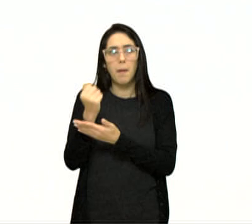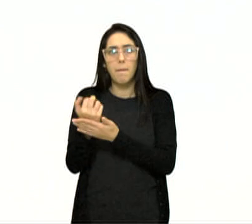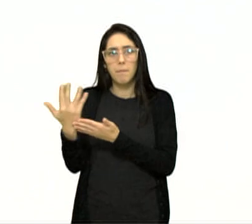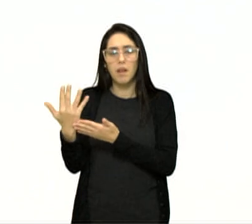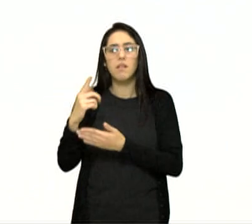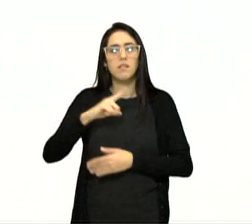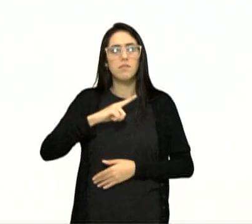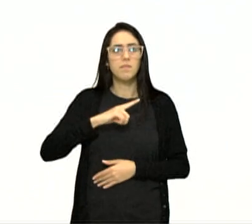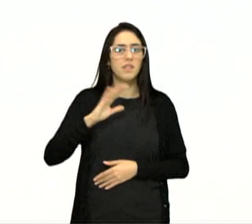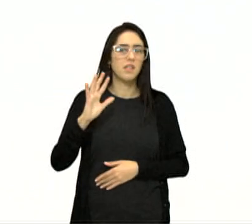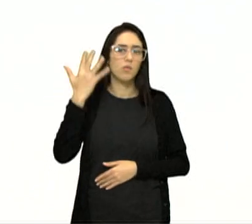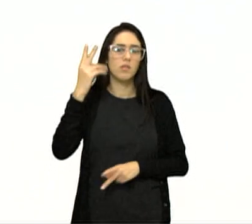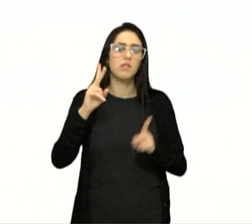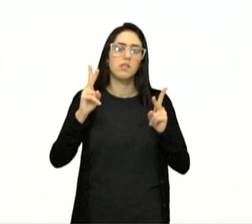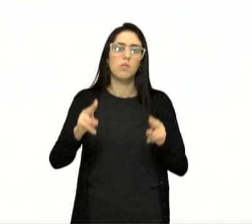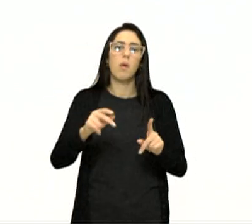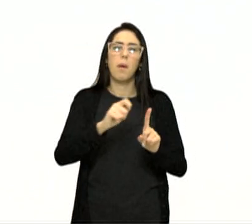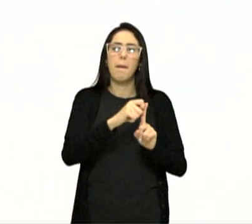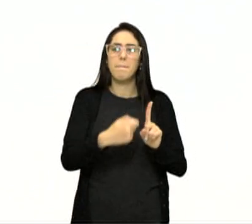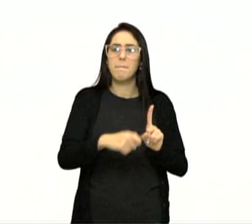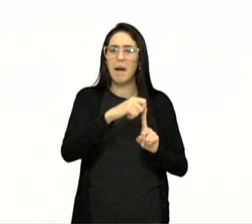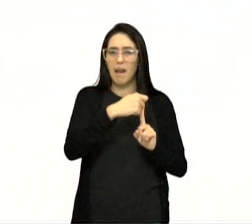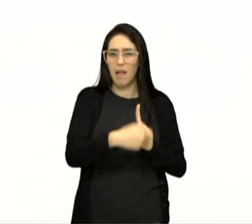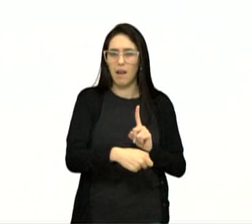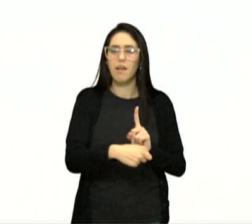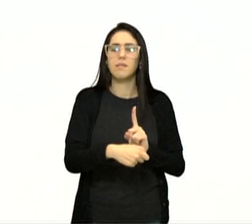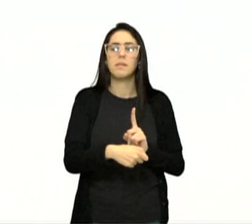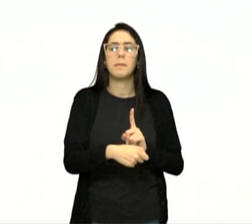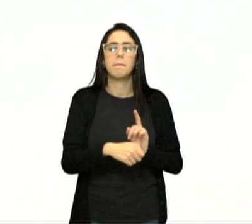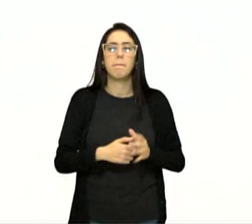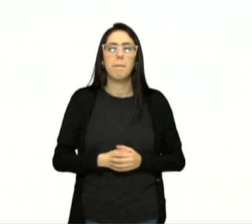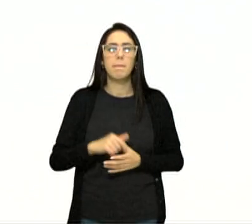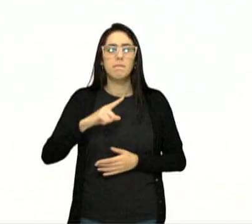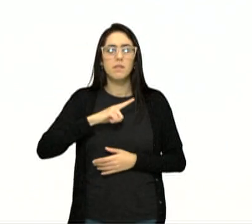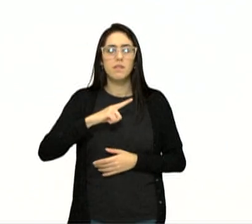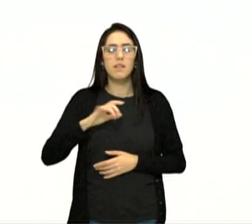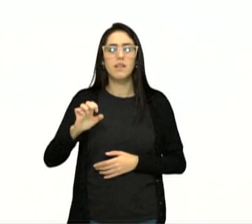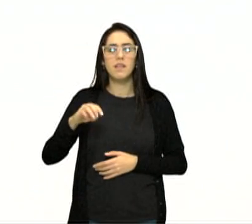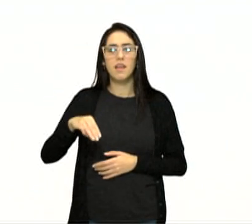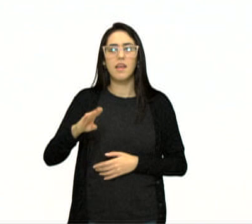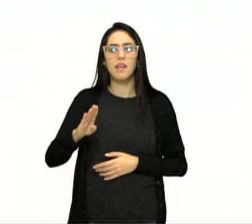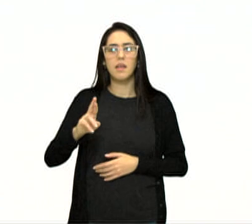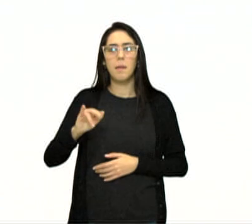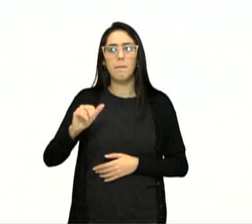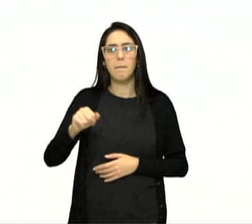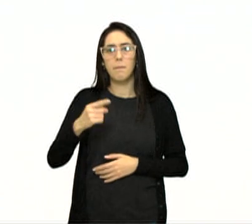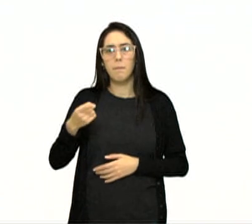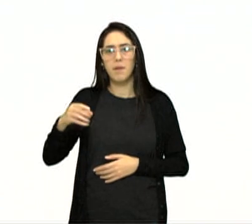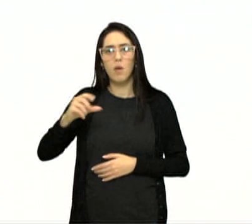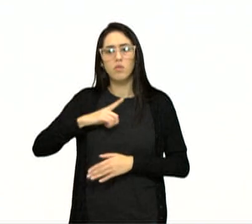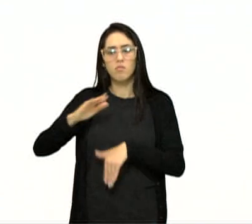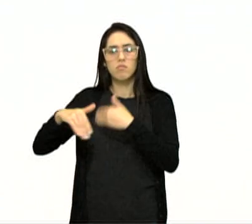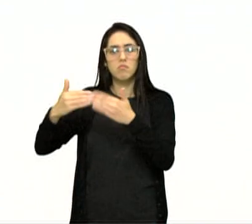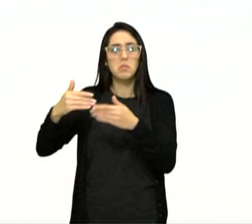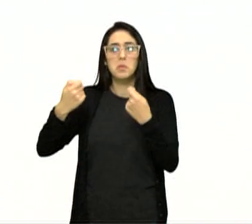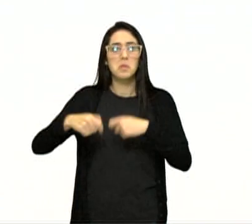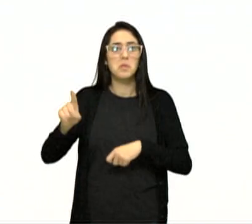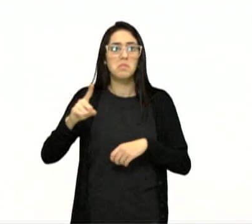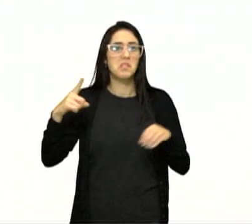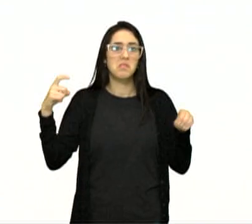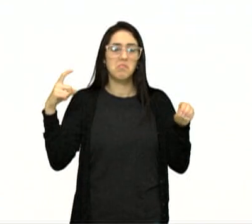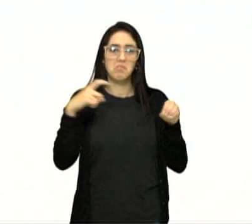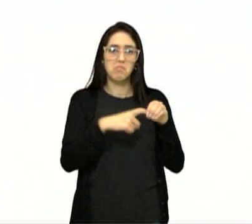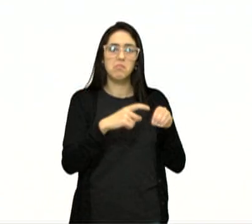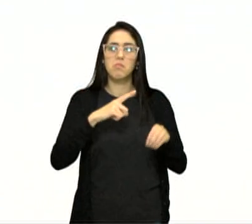da banana, mas vamos entender esse processo aqui, tá? O embrião se desenvolve de um óvulo sem que ocorra a fecundação. Então nós temos aqui, ó,